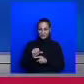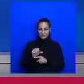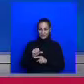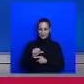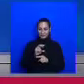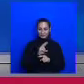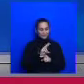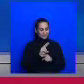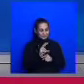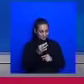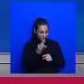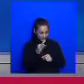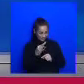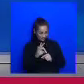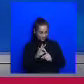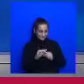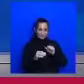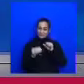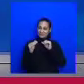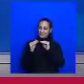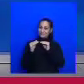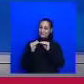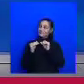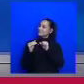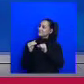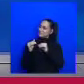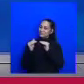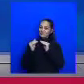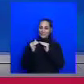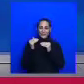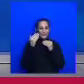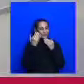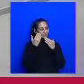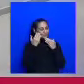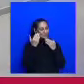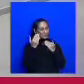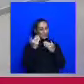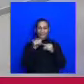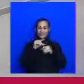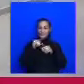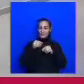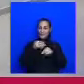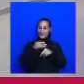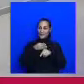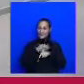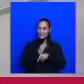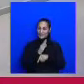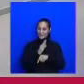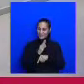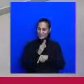49. Confirmam, auditores? Sim, confirmo. Sim, confirmo. Obrigado. Sorteio realizado, validado.